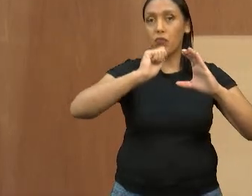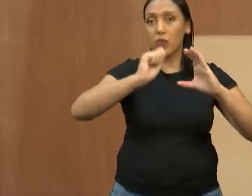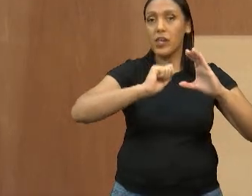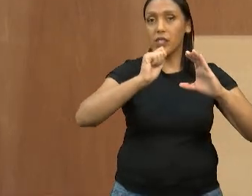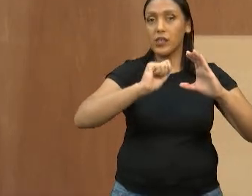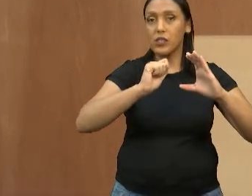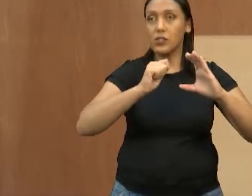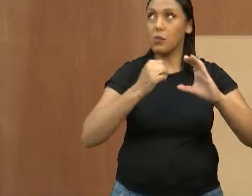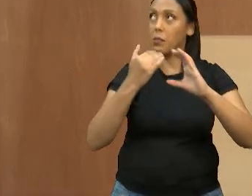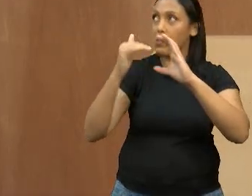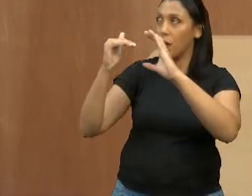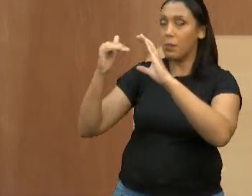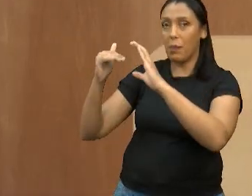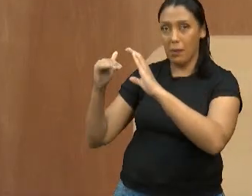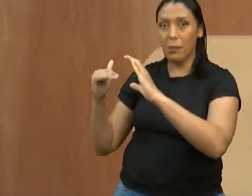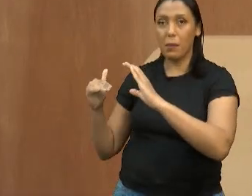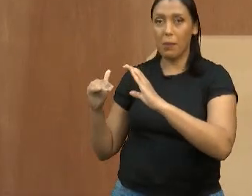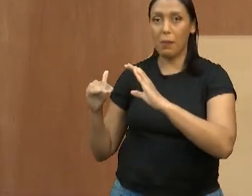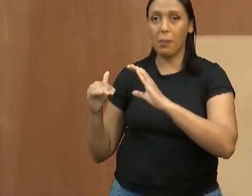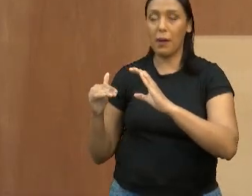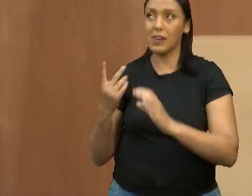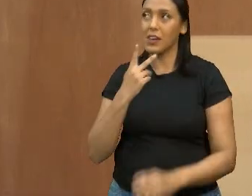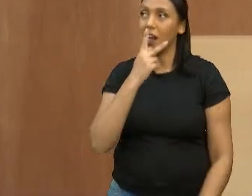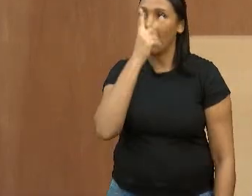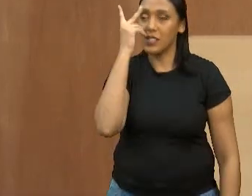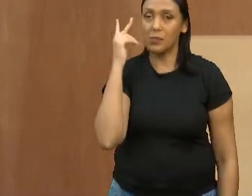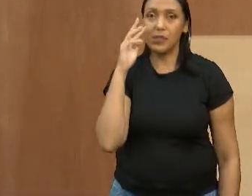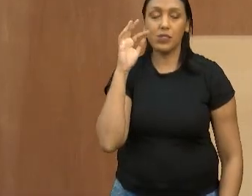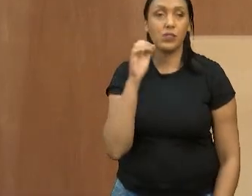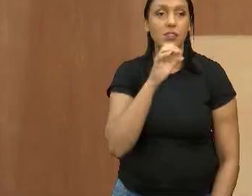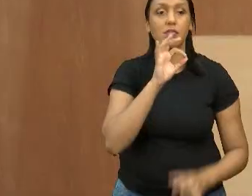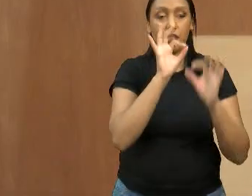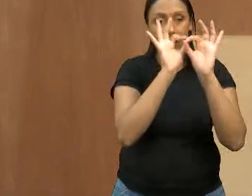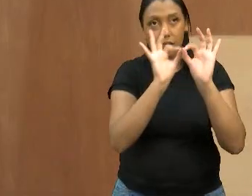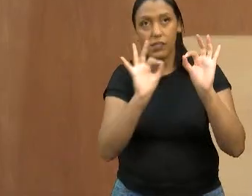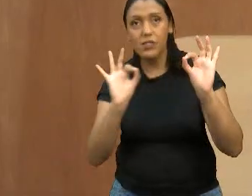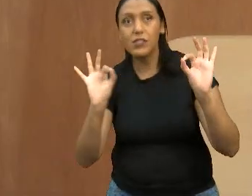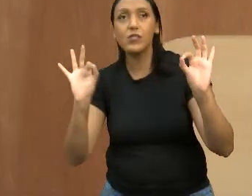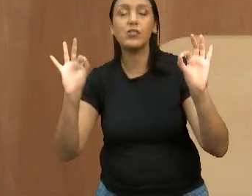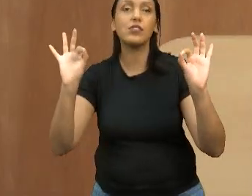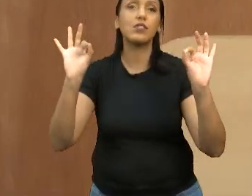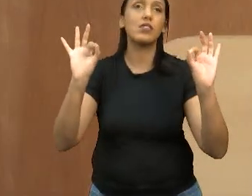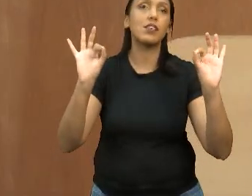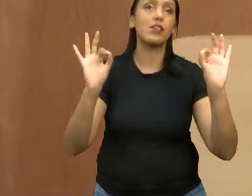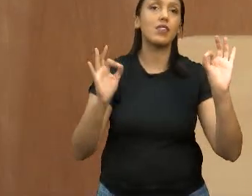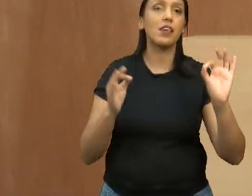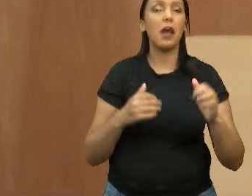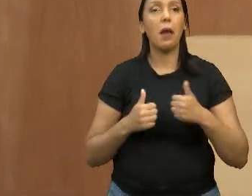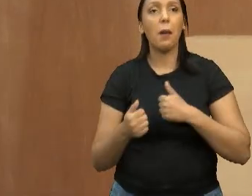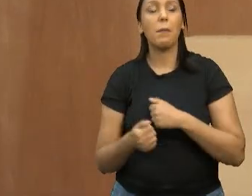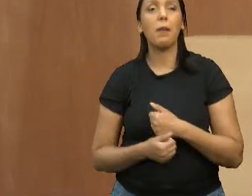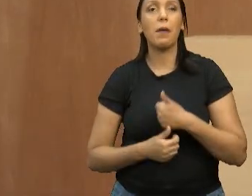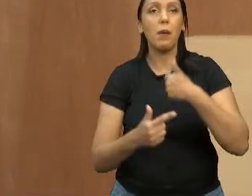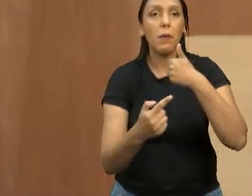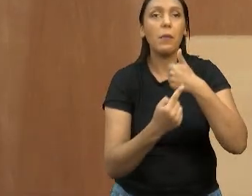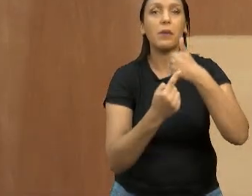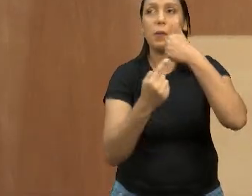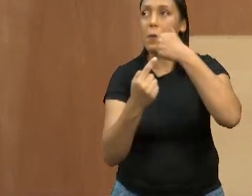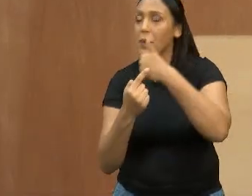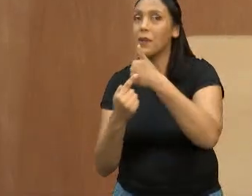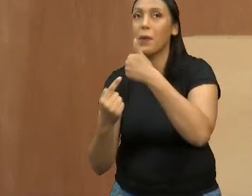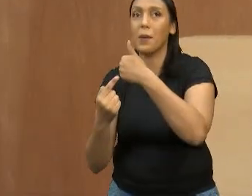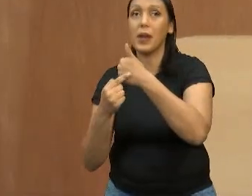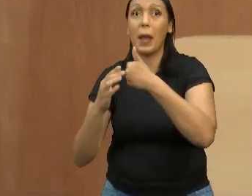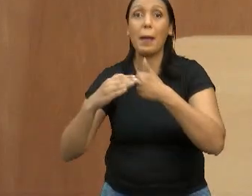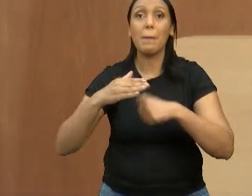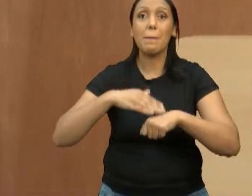e repostar. E é isso que valeu a escolha. E o Mário, com muita alegria, filho de Guarana, muito feliz